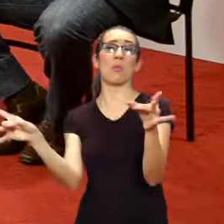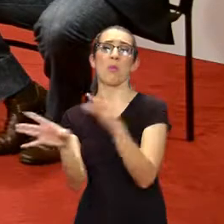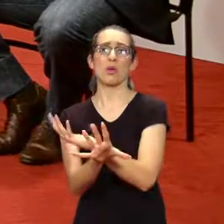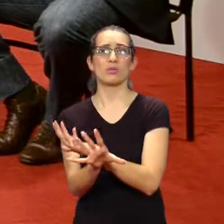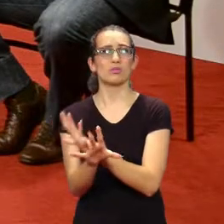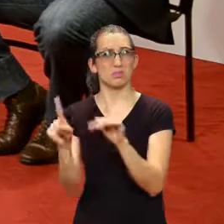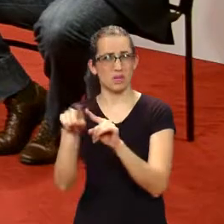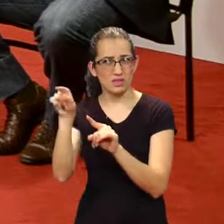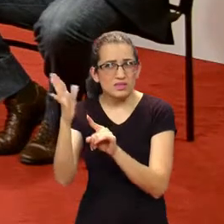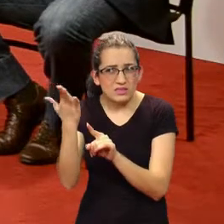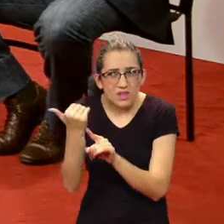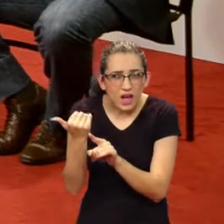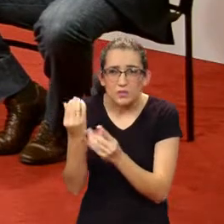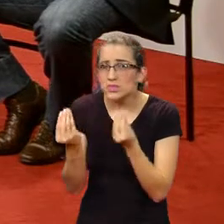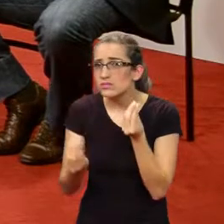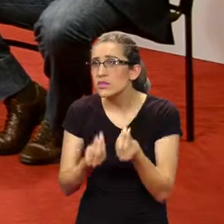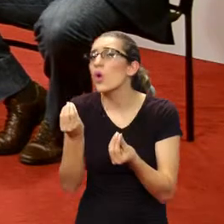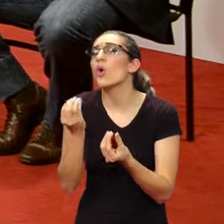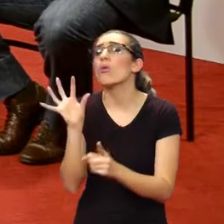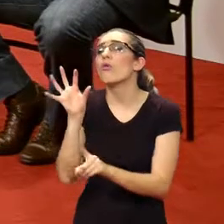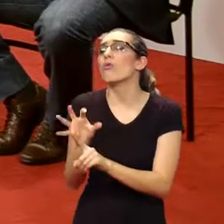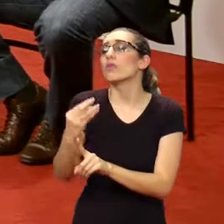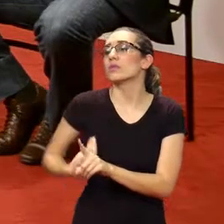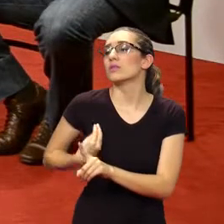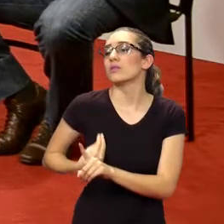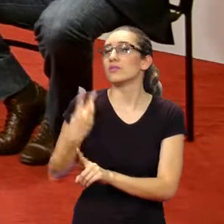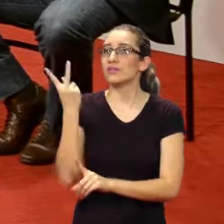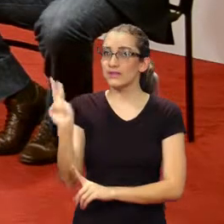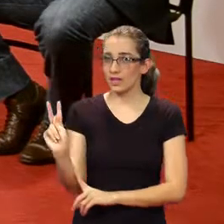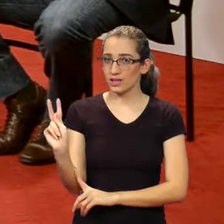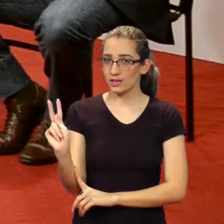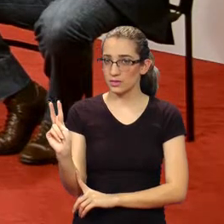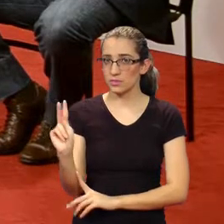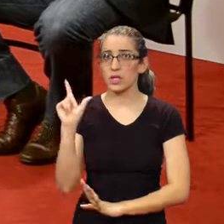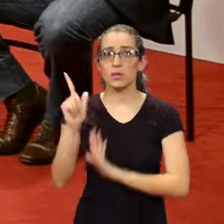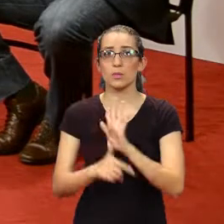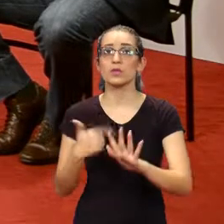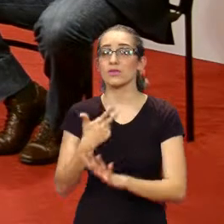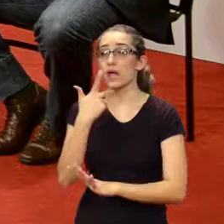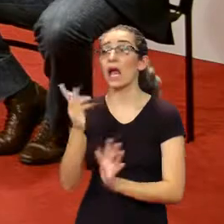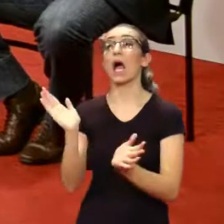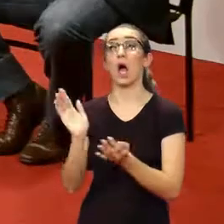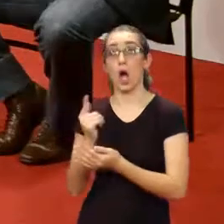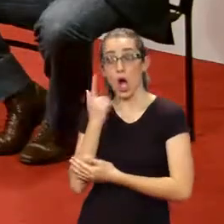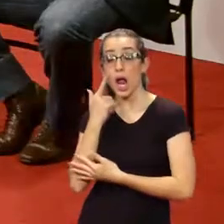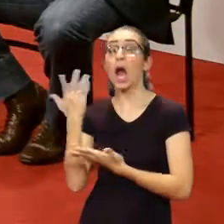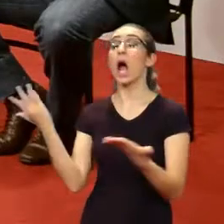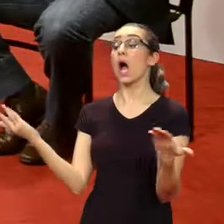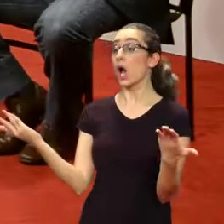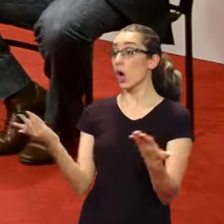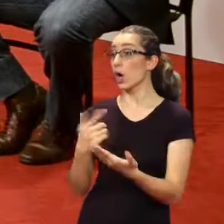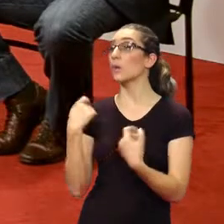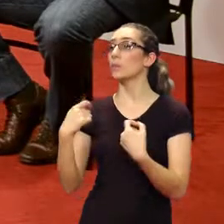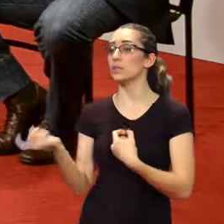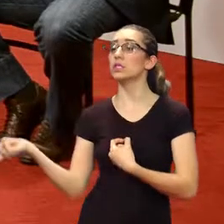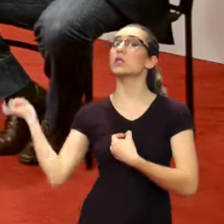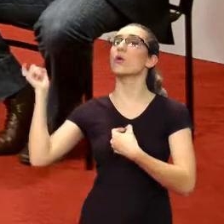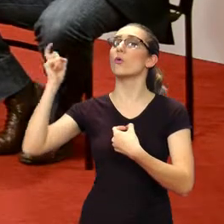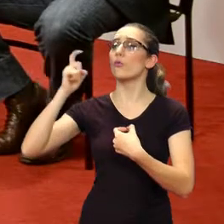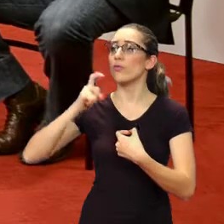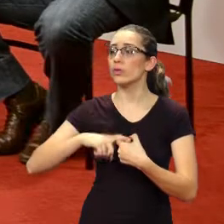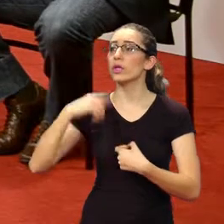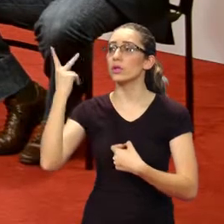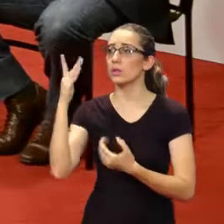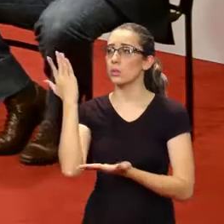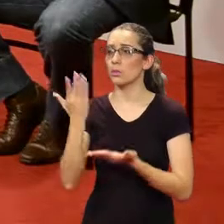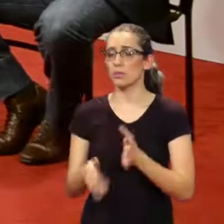existia? Como aquilo impactou na qualidade de vida? E aí depois a gente ainda diz para o paciente, agora nós precisamos recuperar essa sua